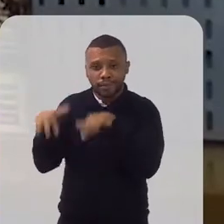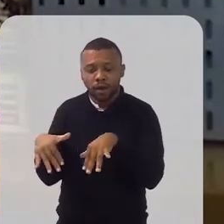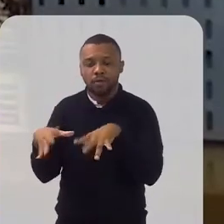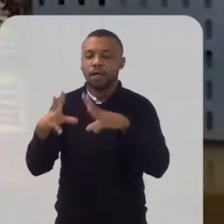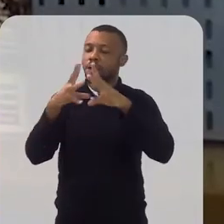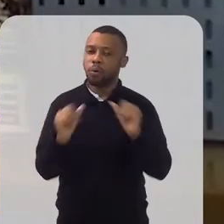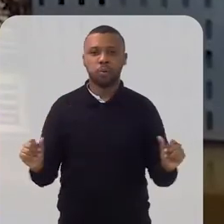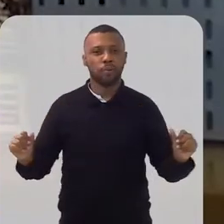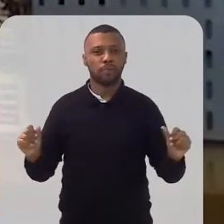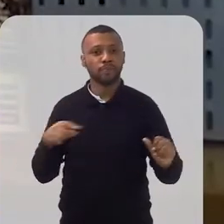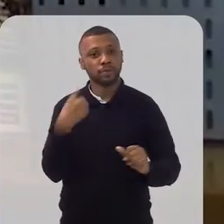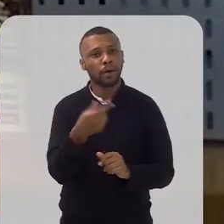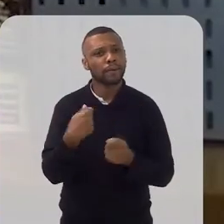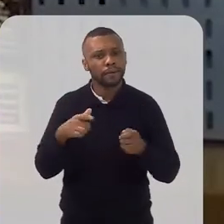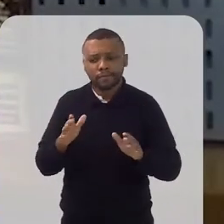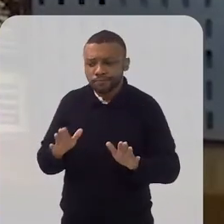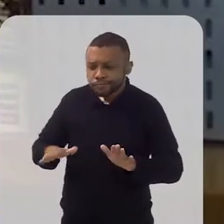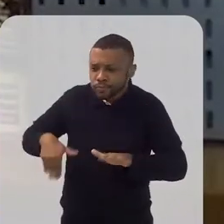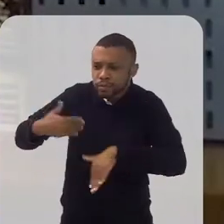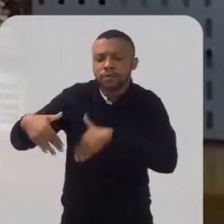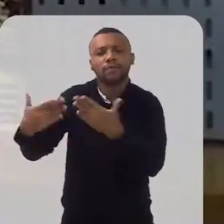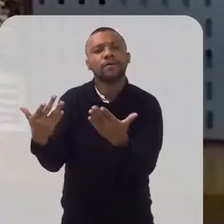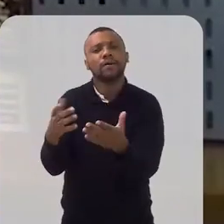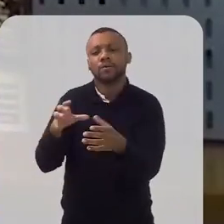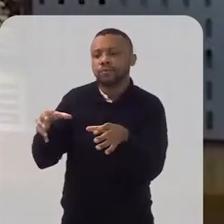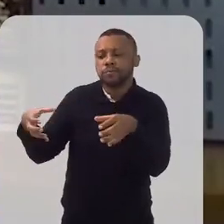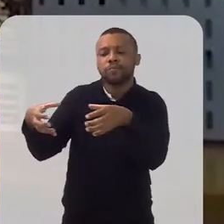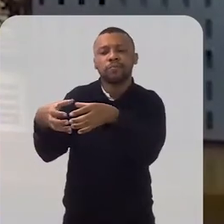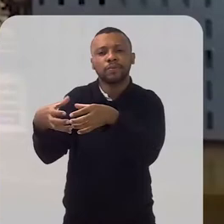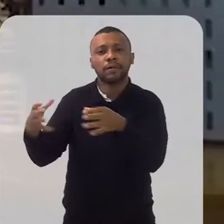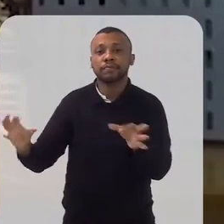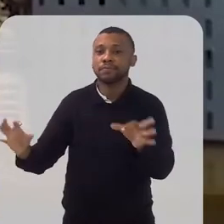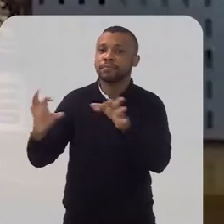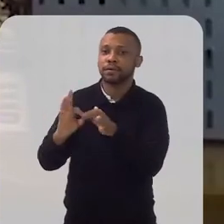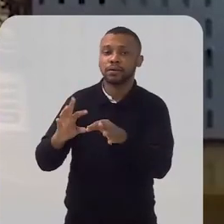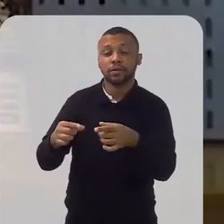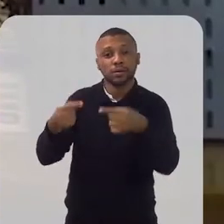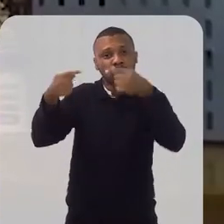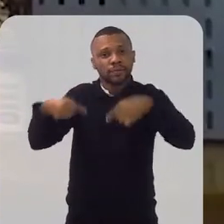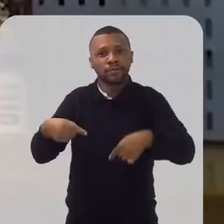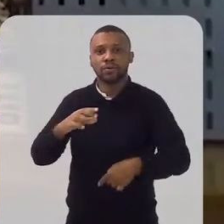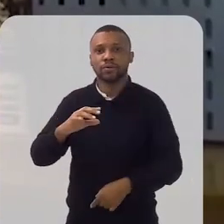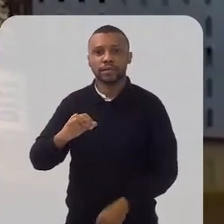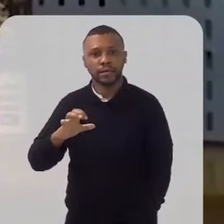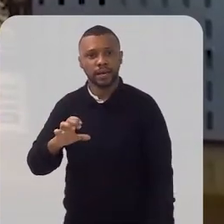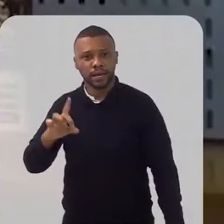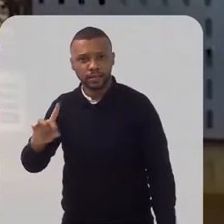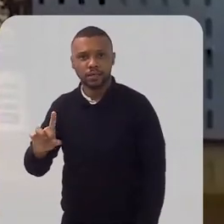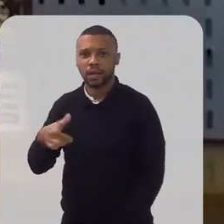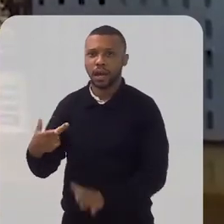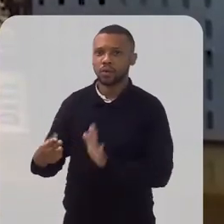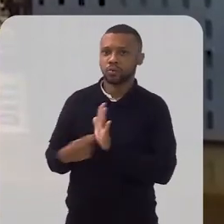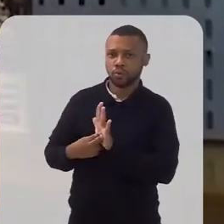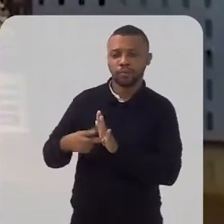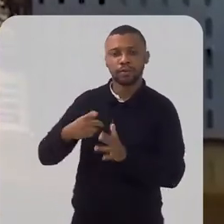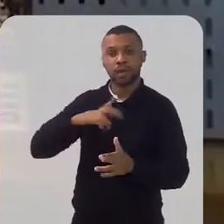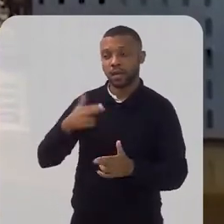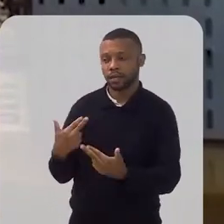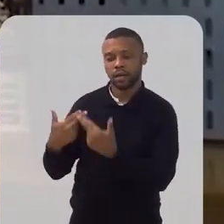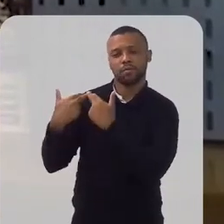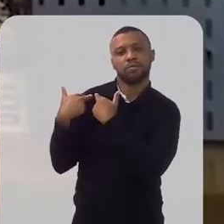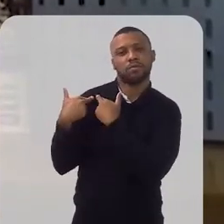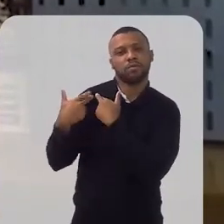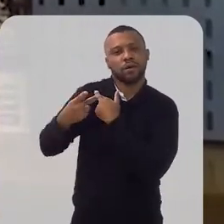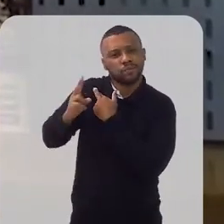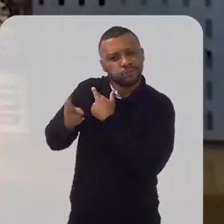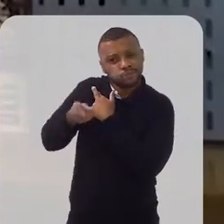precisa entender desenvolvimento comunitário como algo mais integrado. Então, acho que esse é o desafio que o CIEDES assume, carrega, de dar continuidade